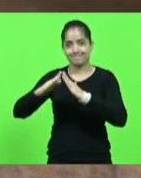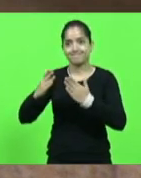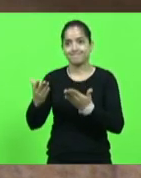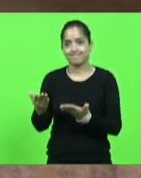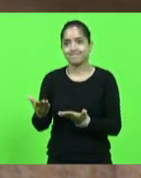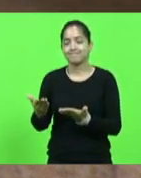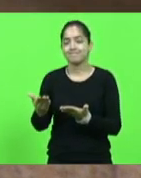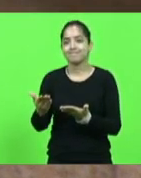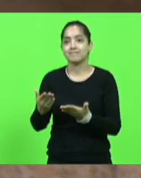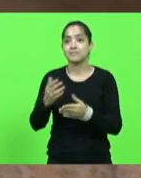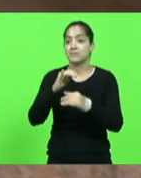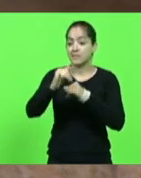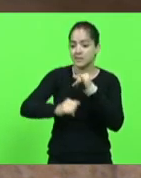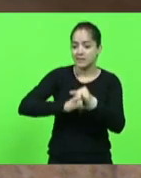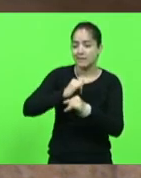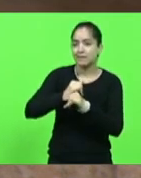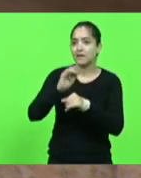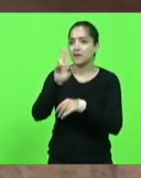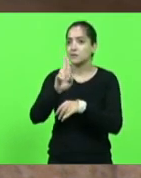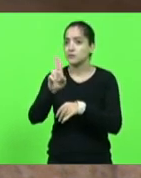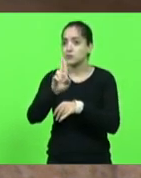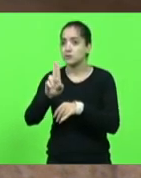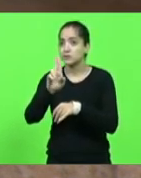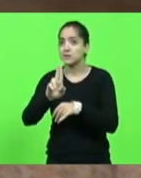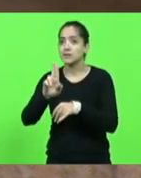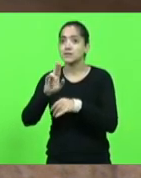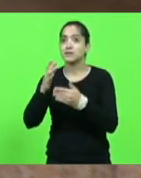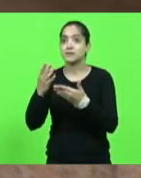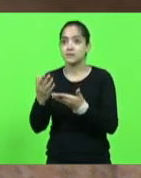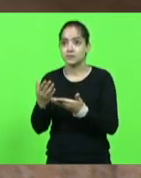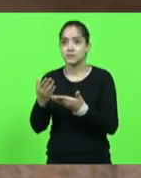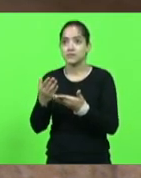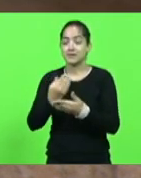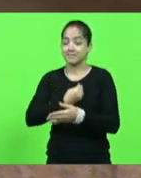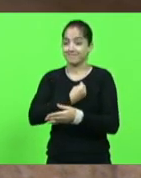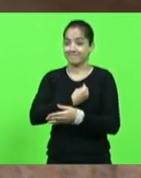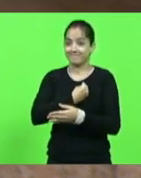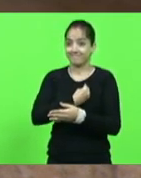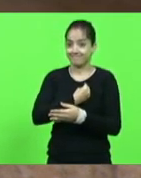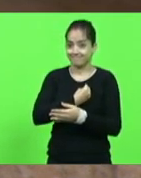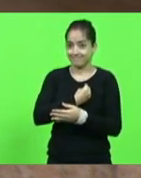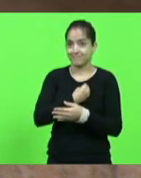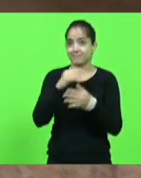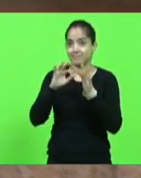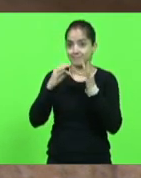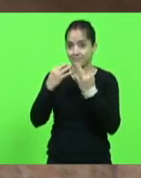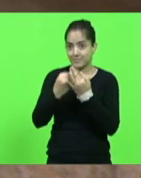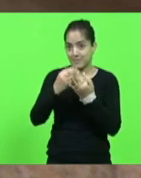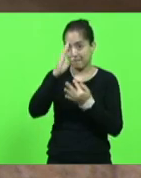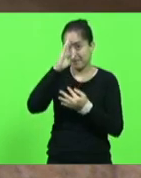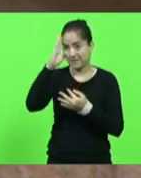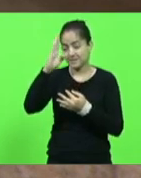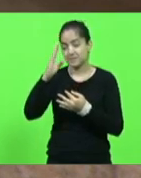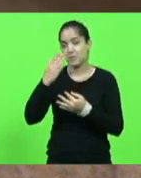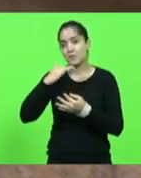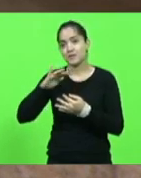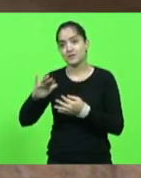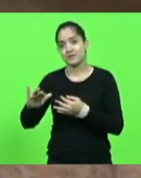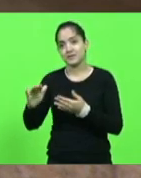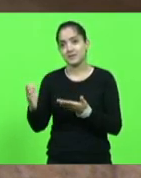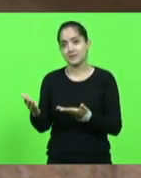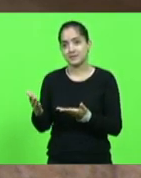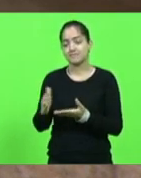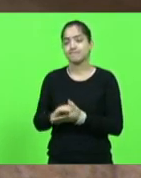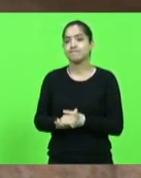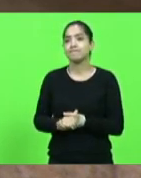à internet, e a internet acabou fazendo parte da vida, né, das nossas famílias e principalmente das crianças. E